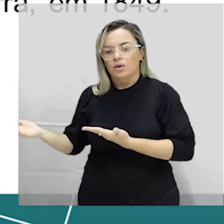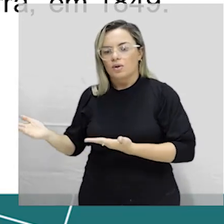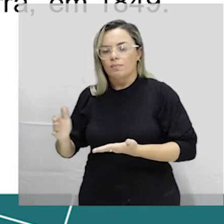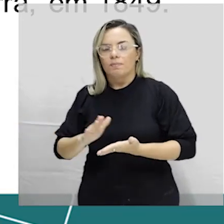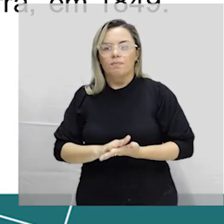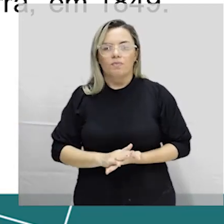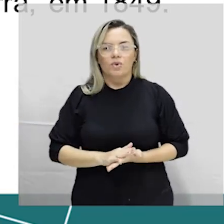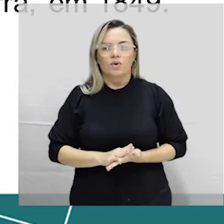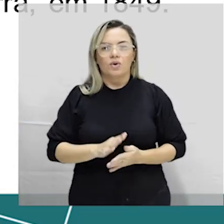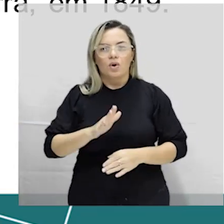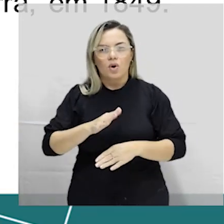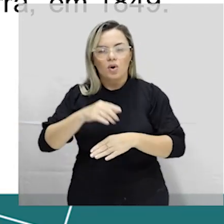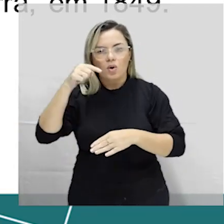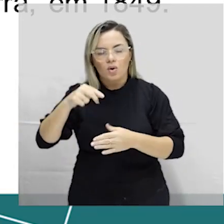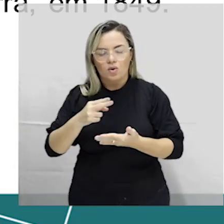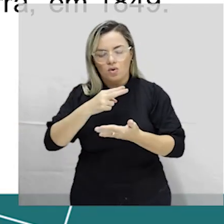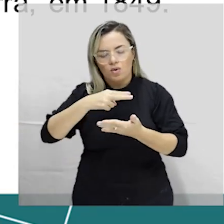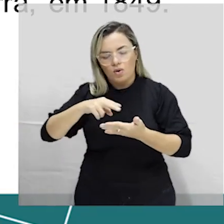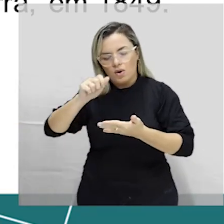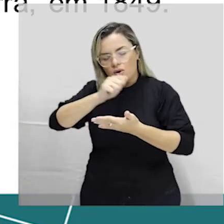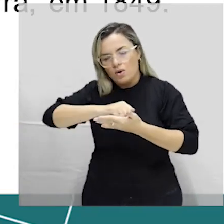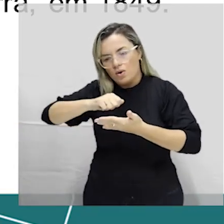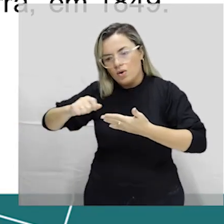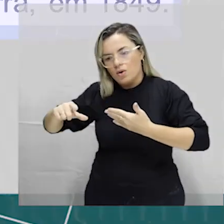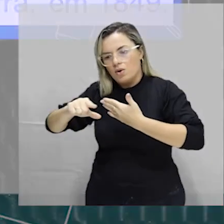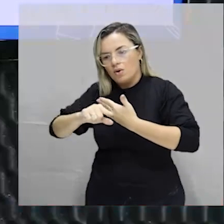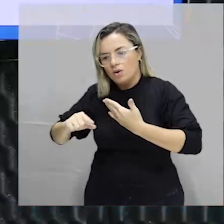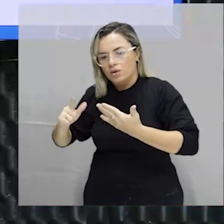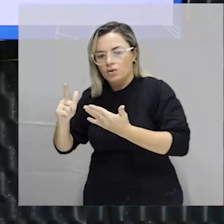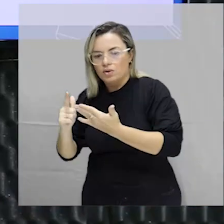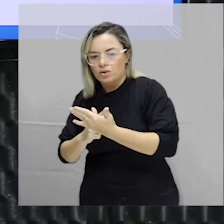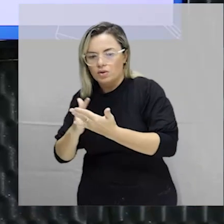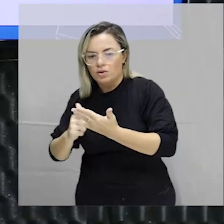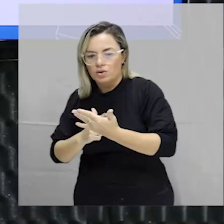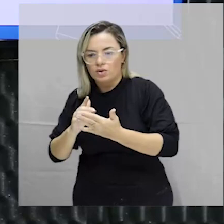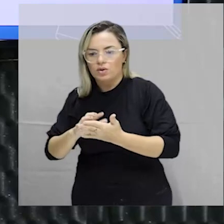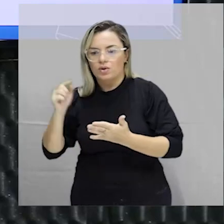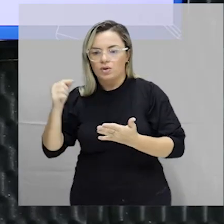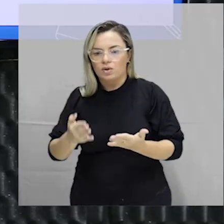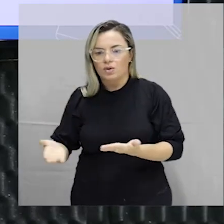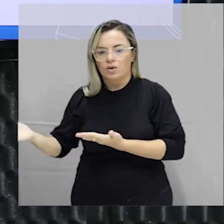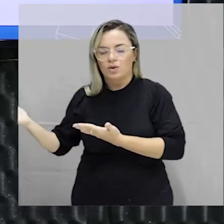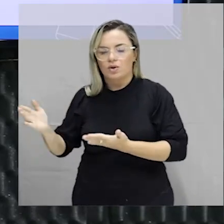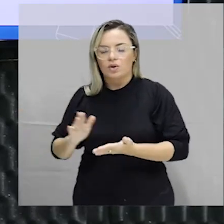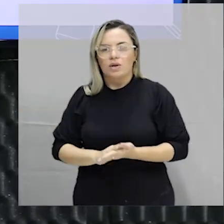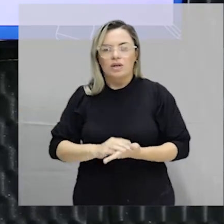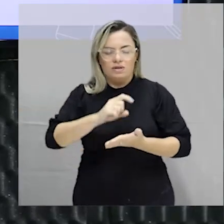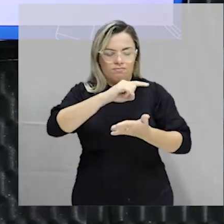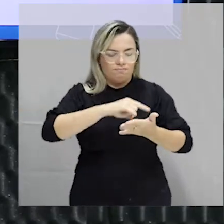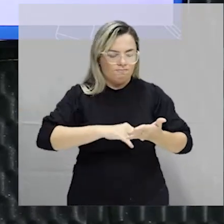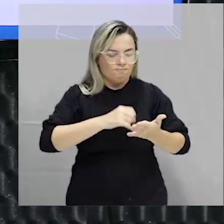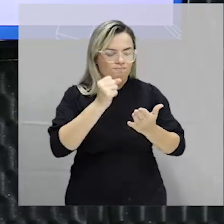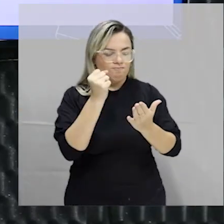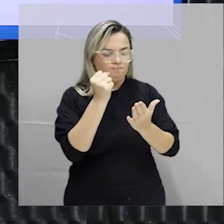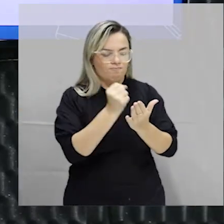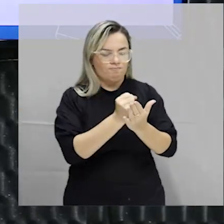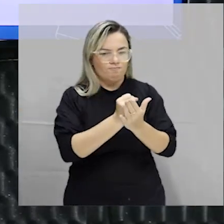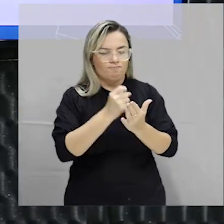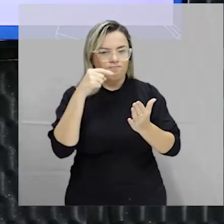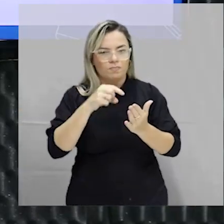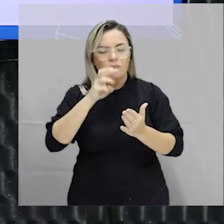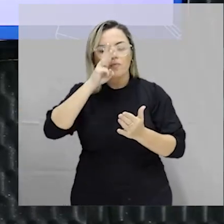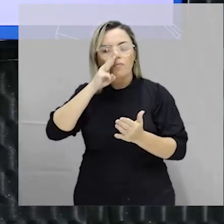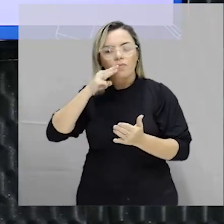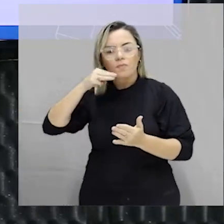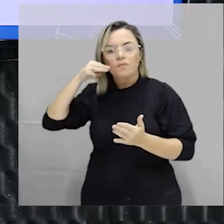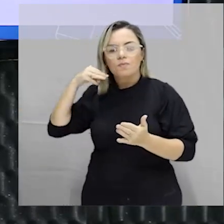início à chamada obra marxista, ou obra marxiana, até para ficar mais correto, né, o termo, porque